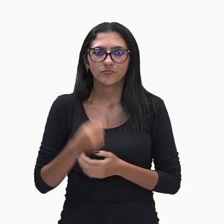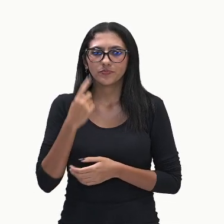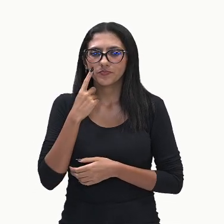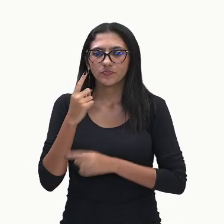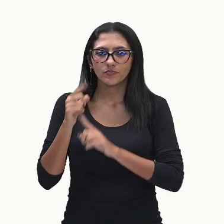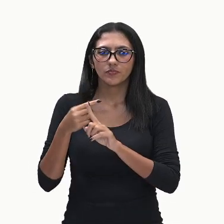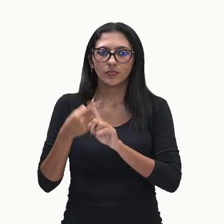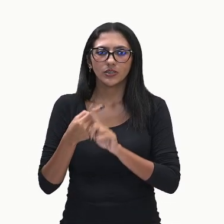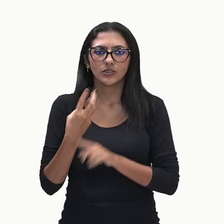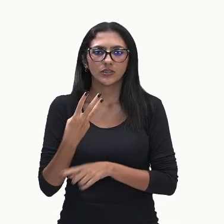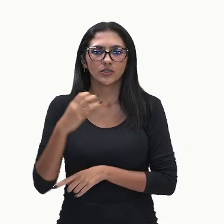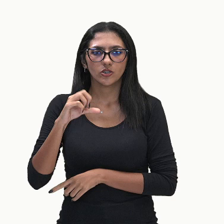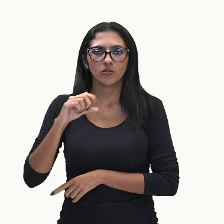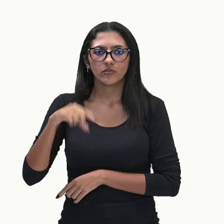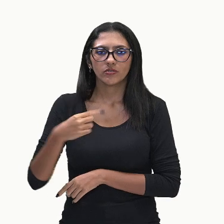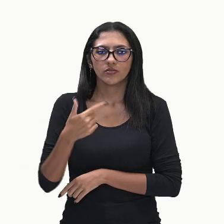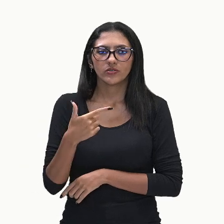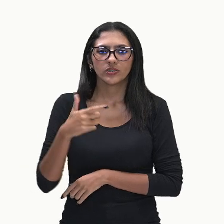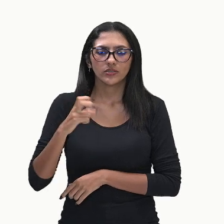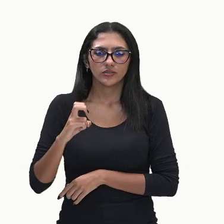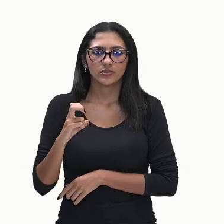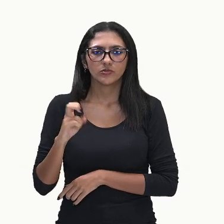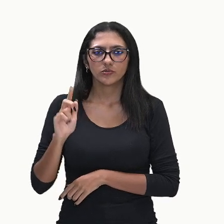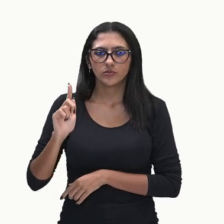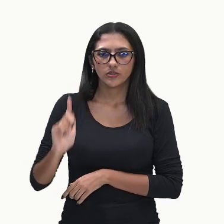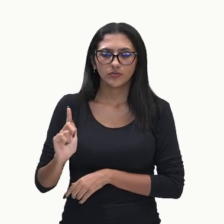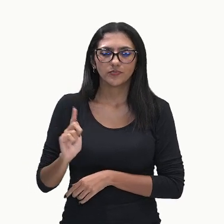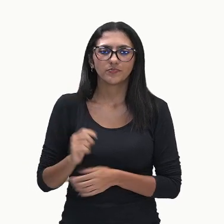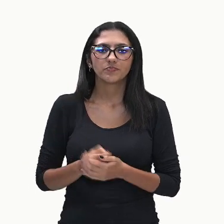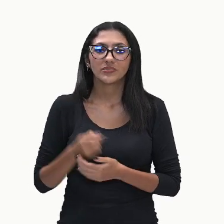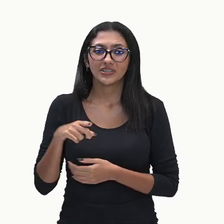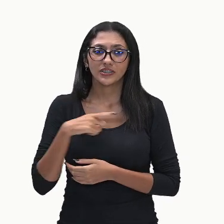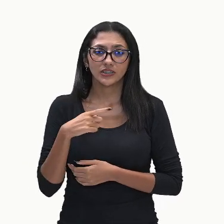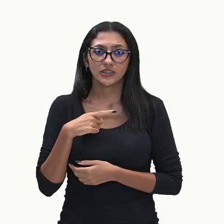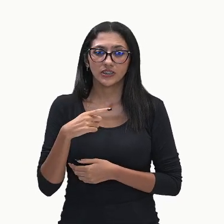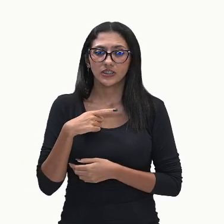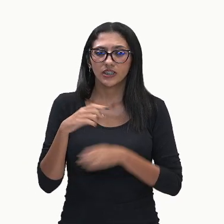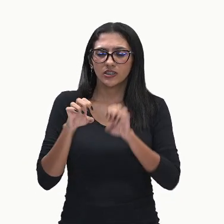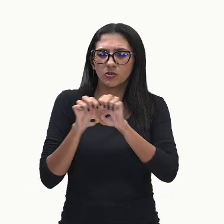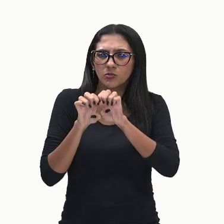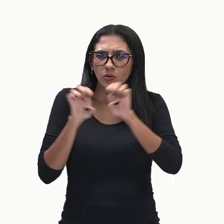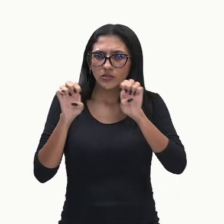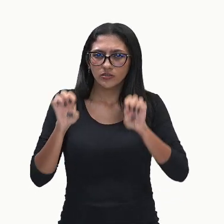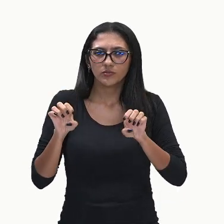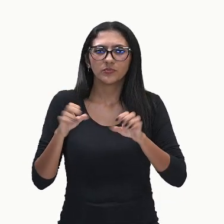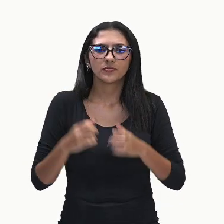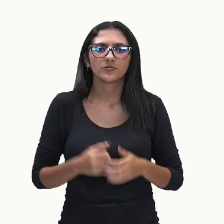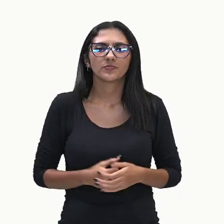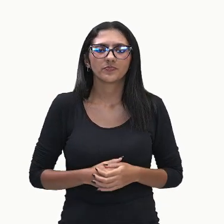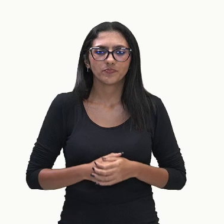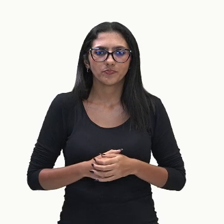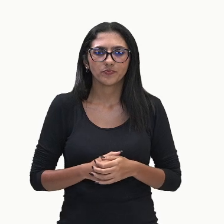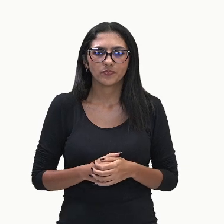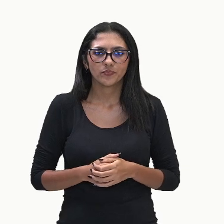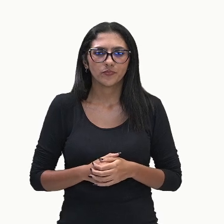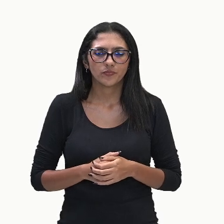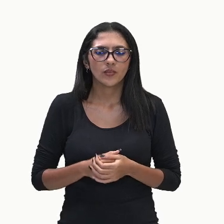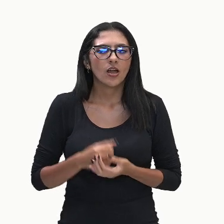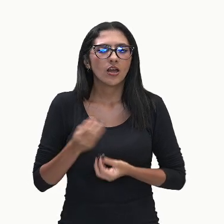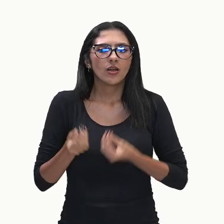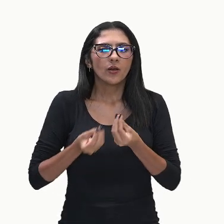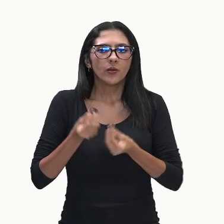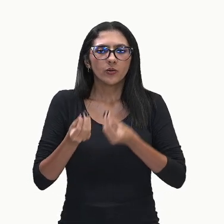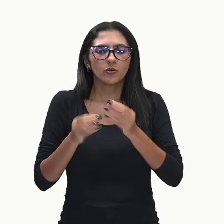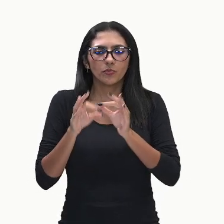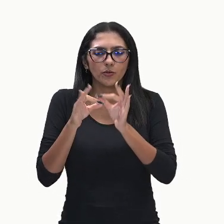39,25G. Nós temos aí essa equaçãozinha. Beleza. Qual será o próximo passo agora